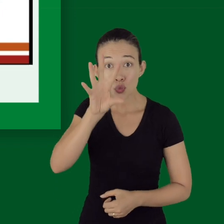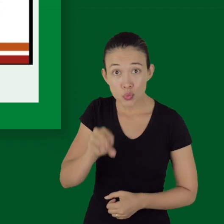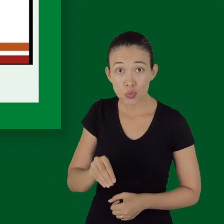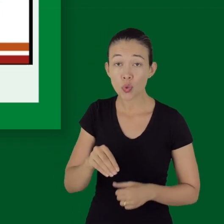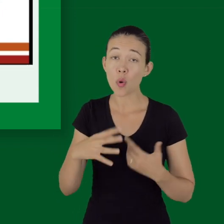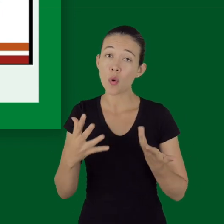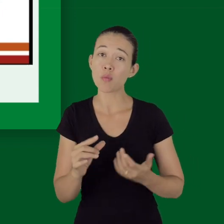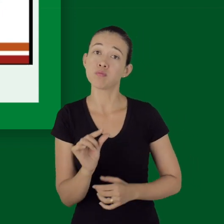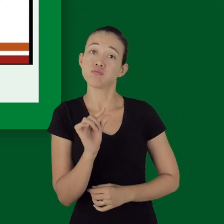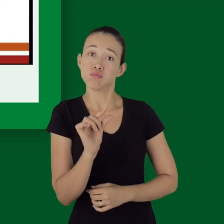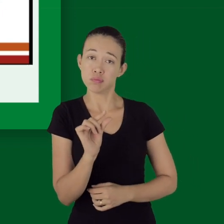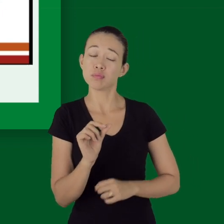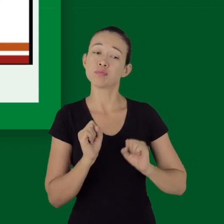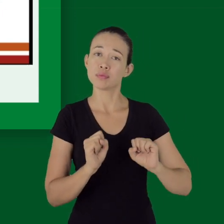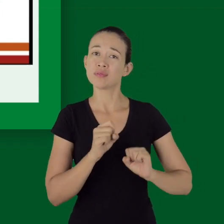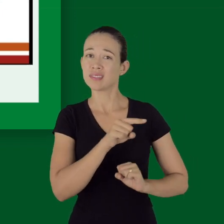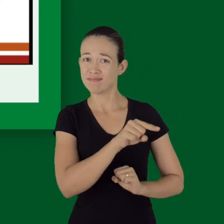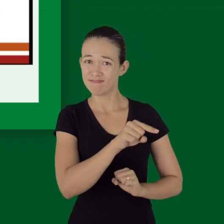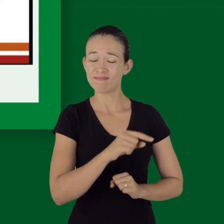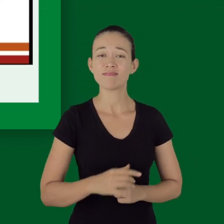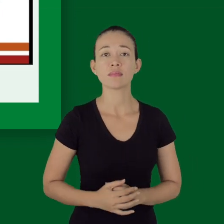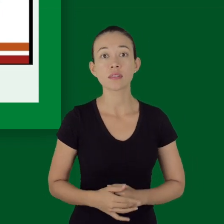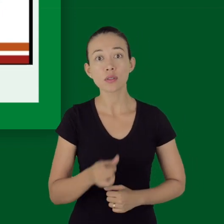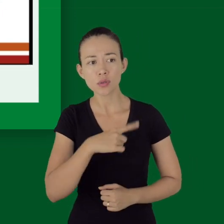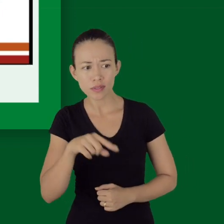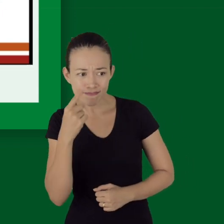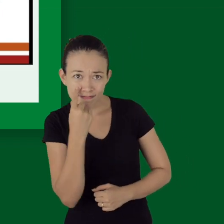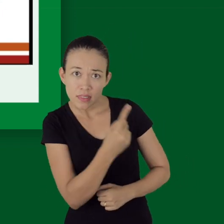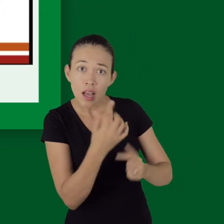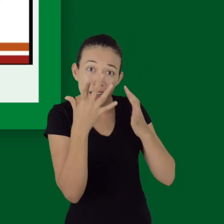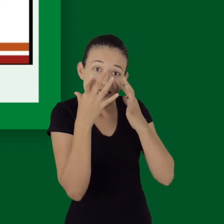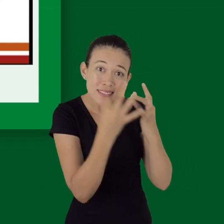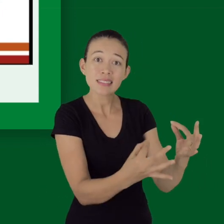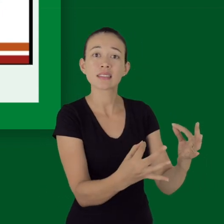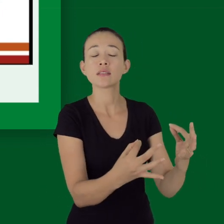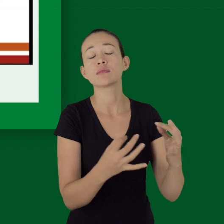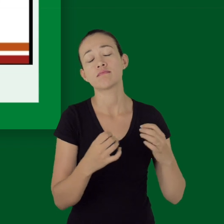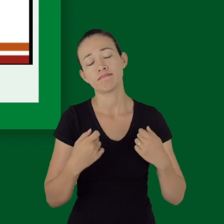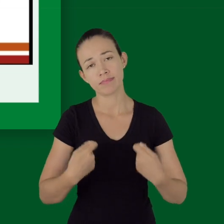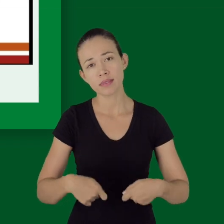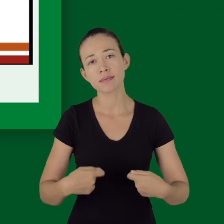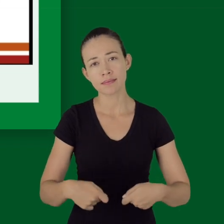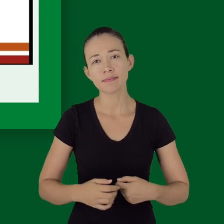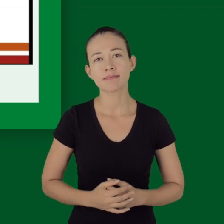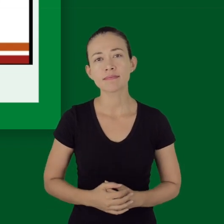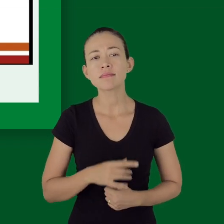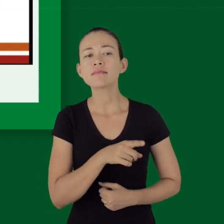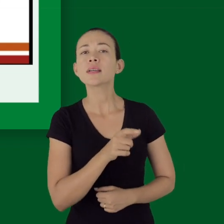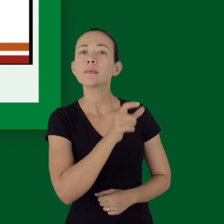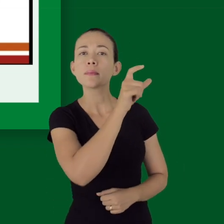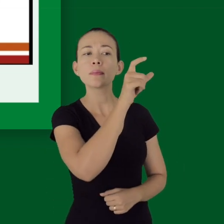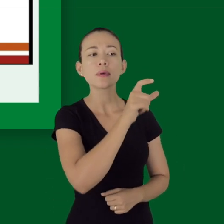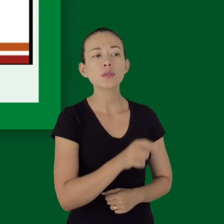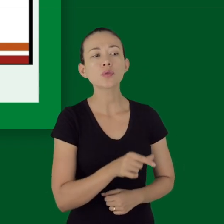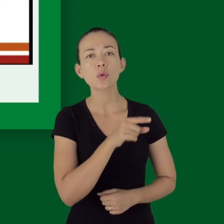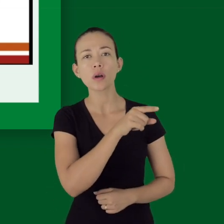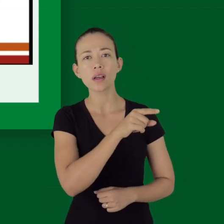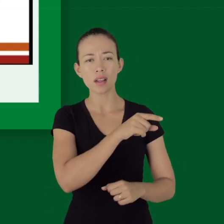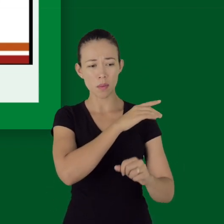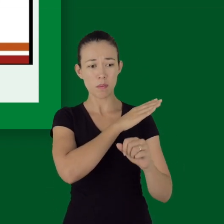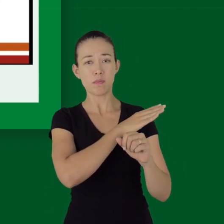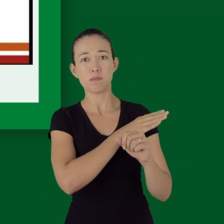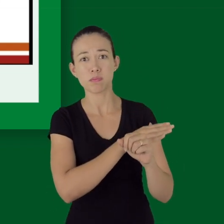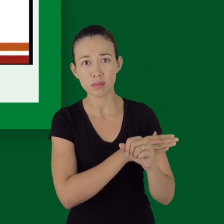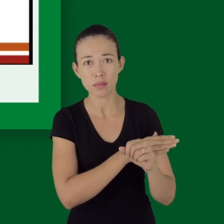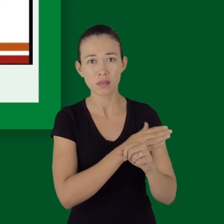extremamente graves, que requerem muita atenção, que precisa chamar muita atenção. Então, paciente teve uma lesão quando ele mergulhou e